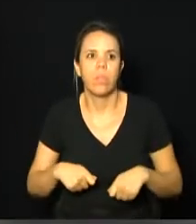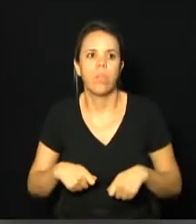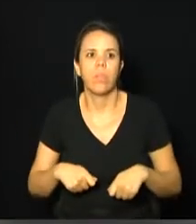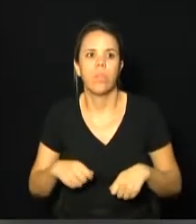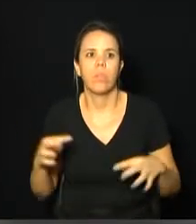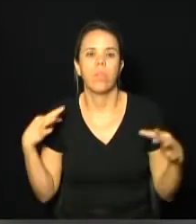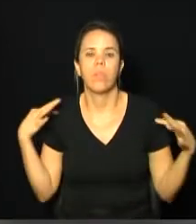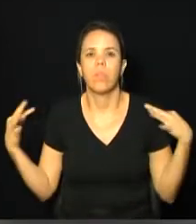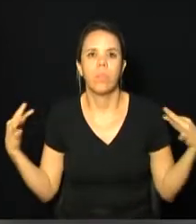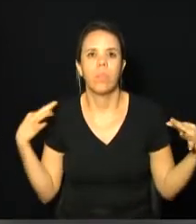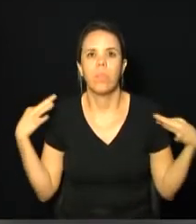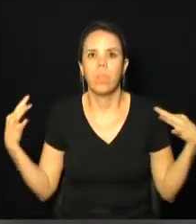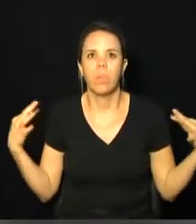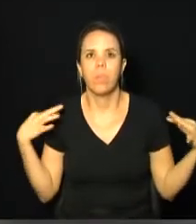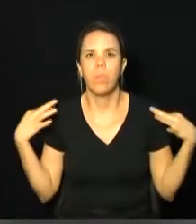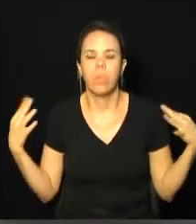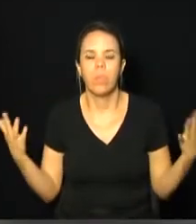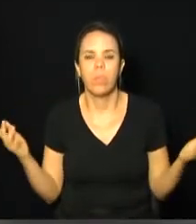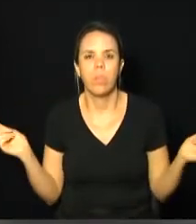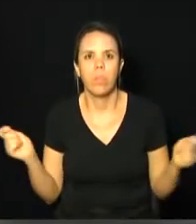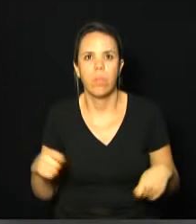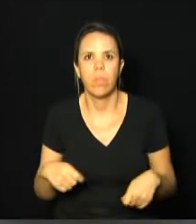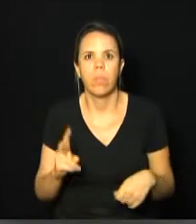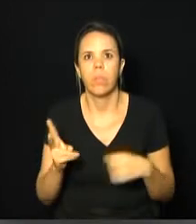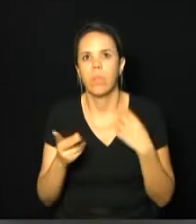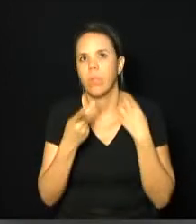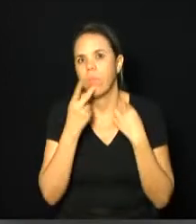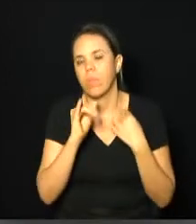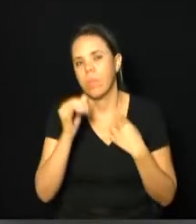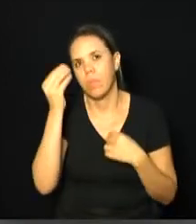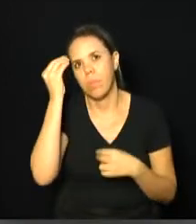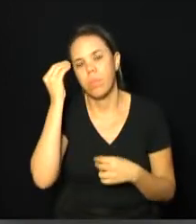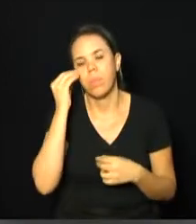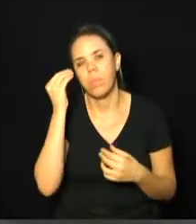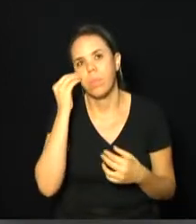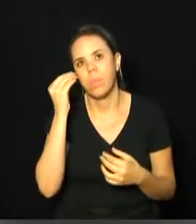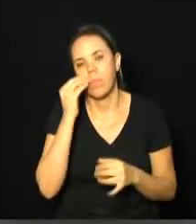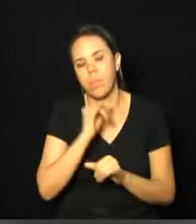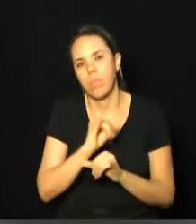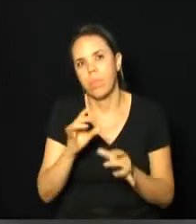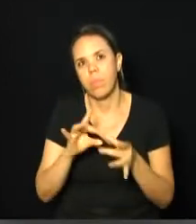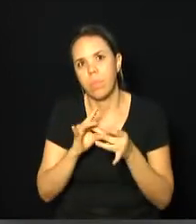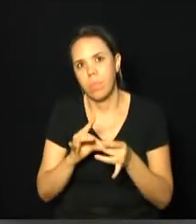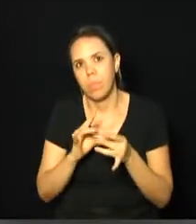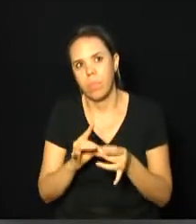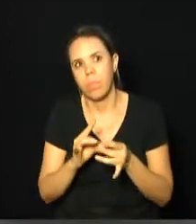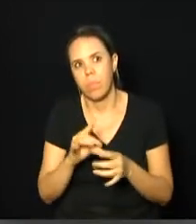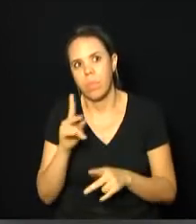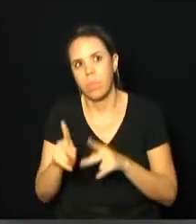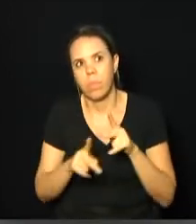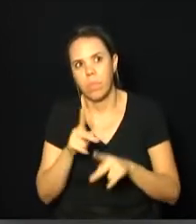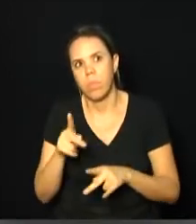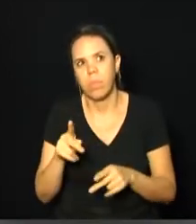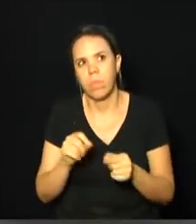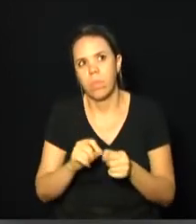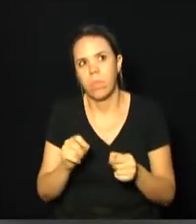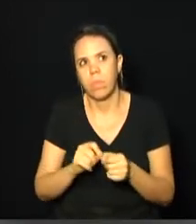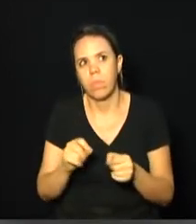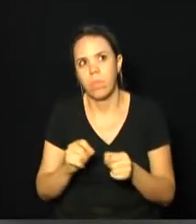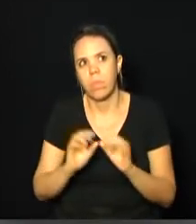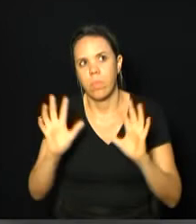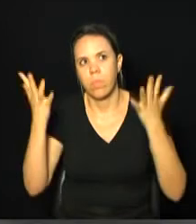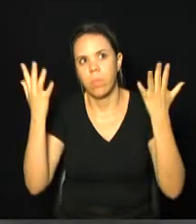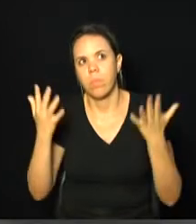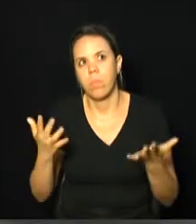turismo. Que eu sempre tentei reunir as pessoas que fazem eventos lá